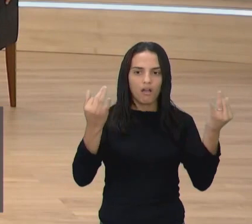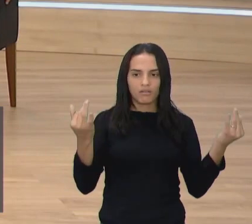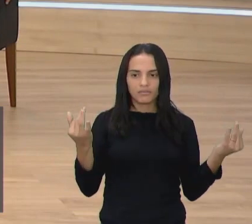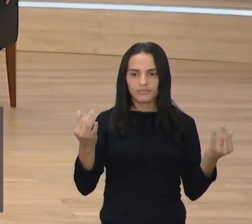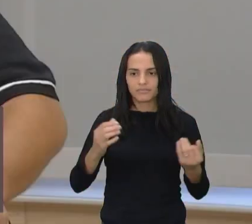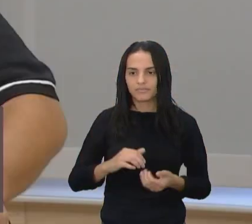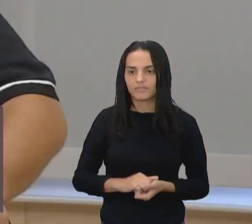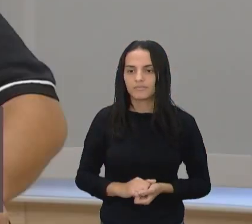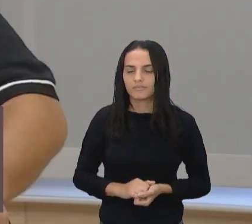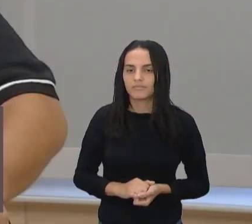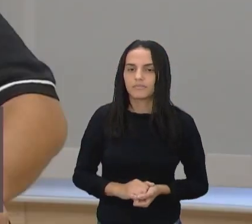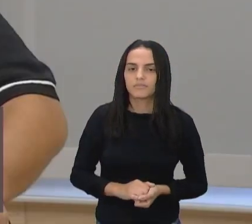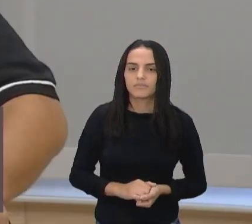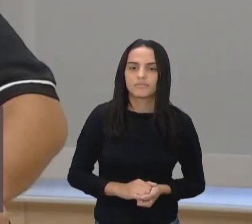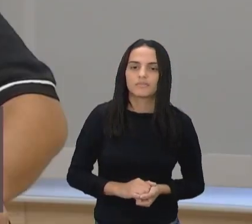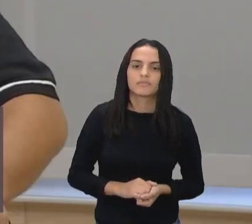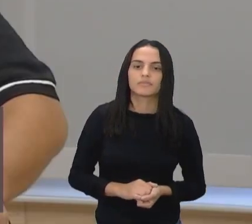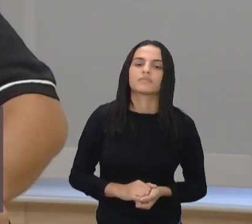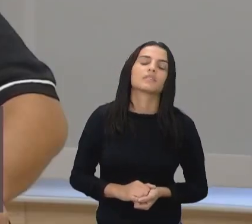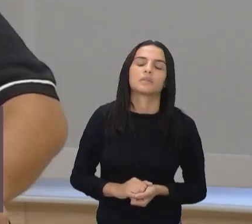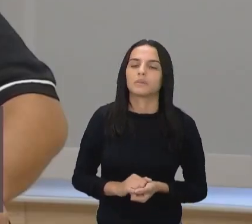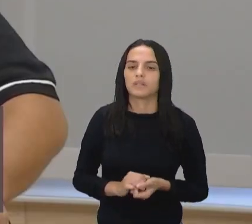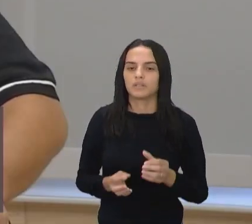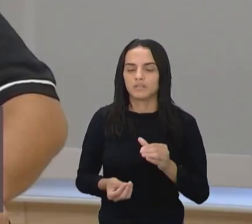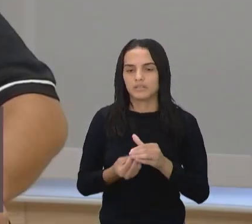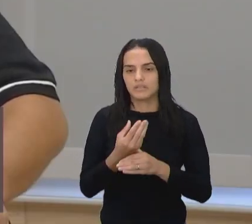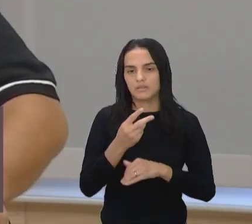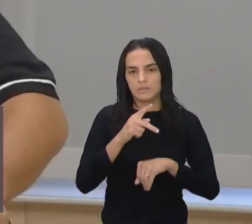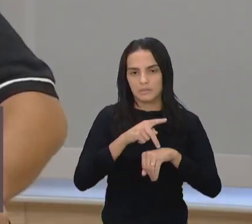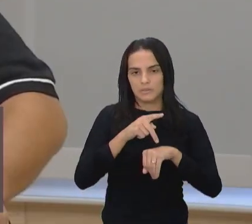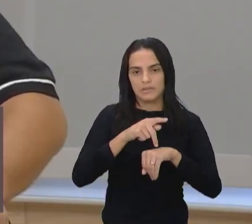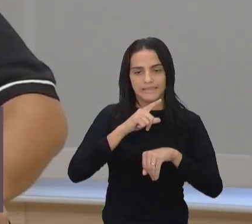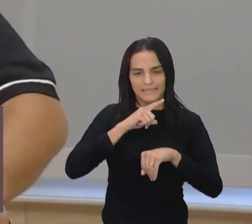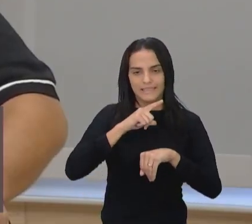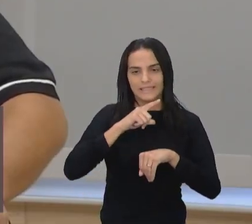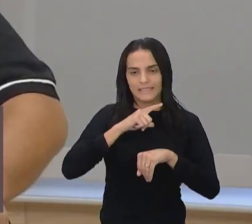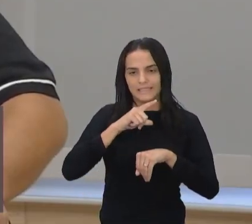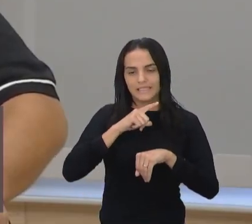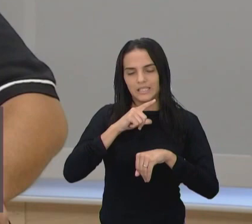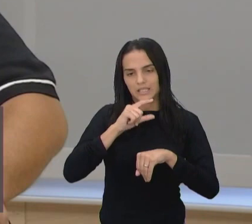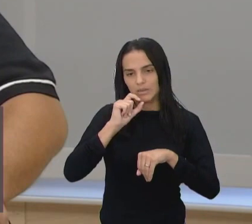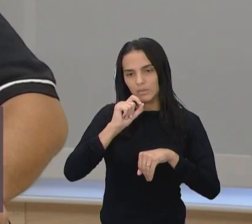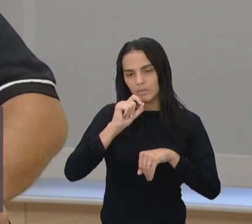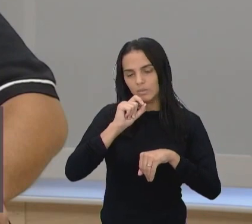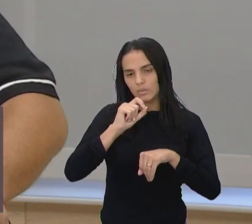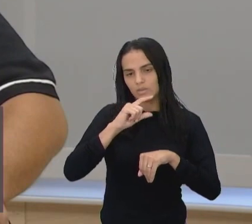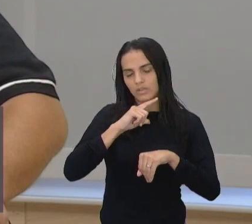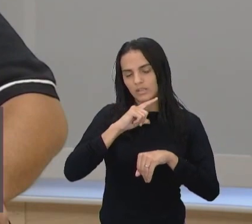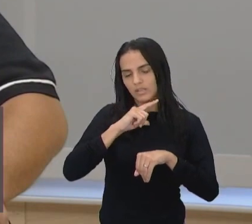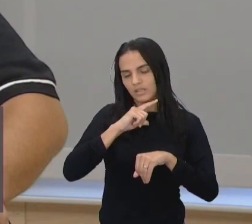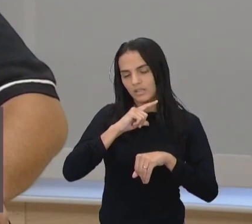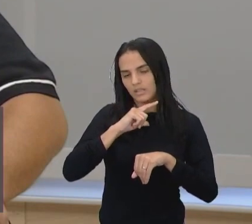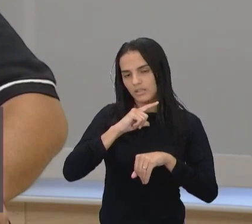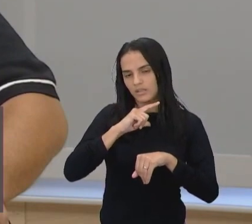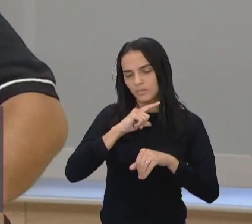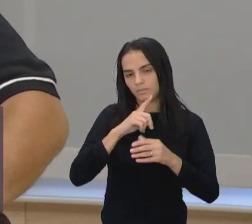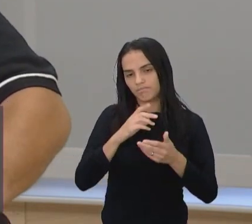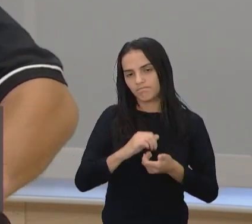Material de origem rochosa, ele tem a sua, vamos falar assim, ele tem a